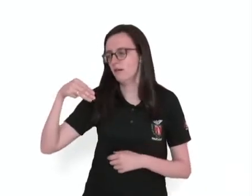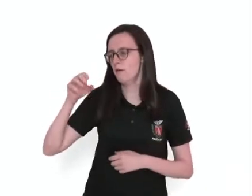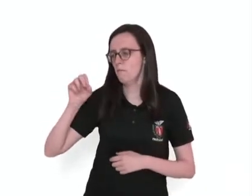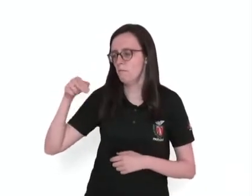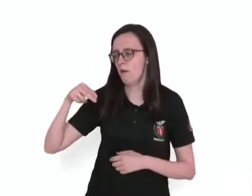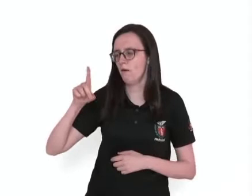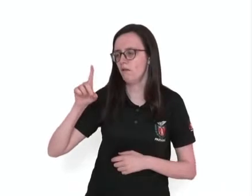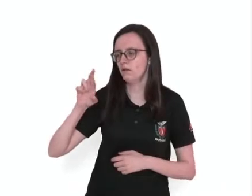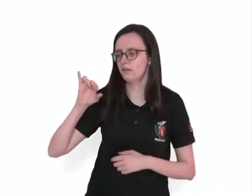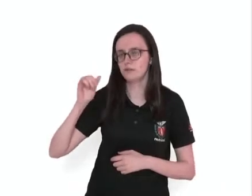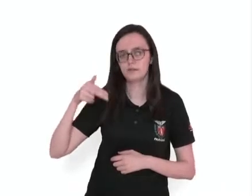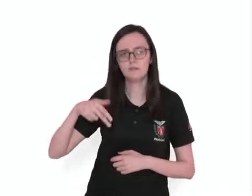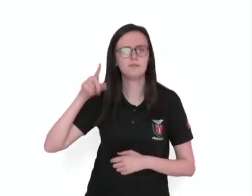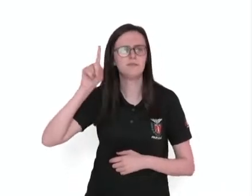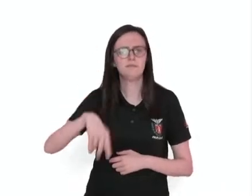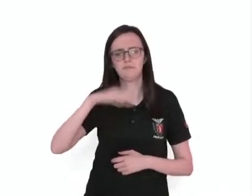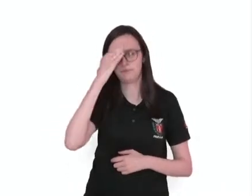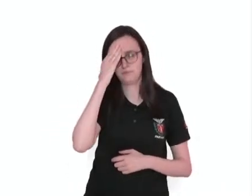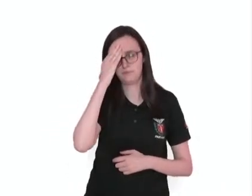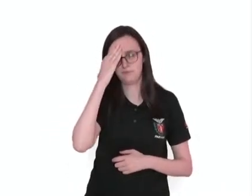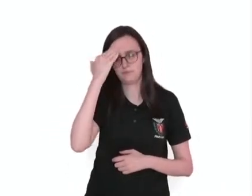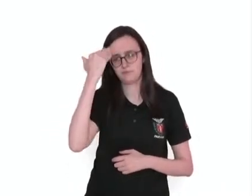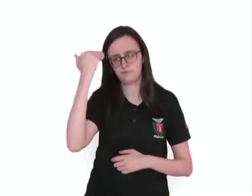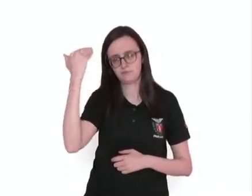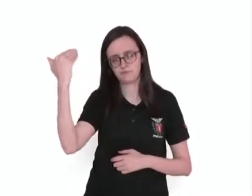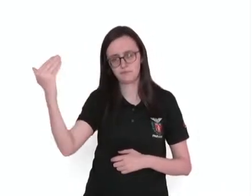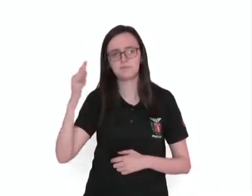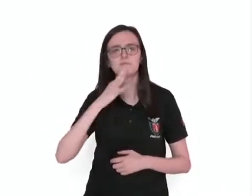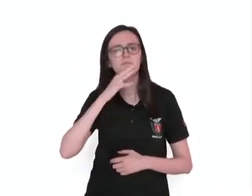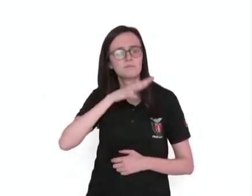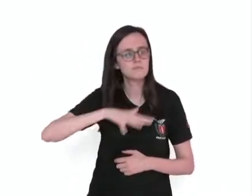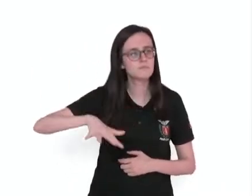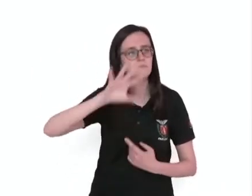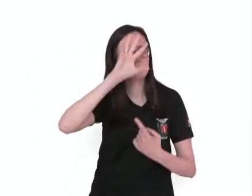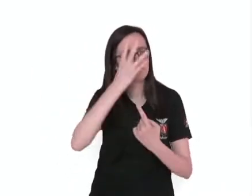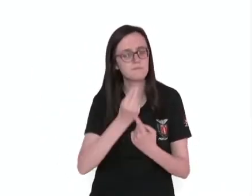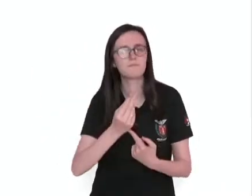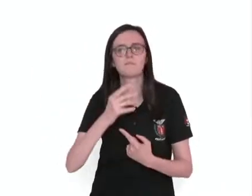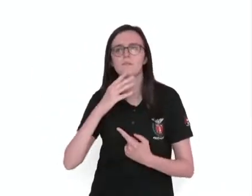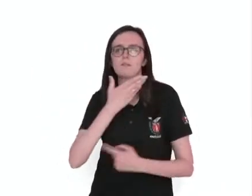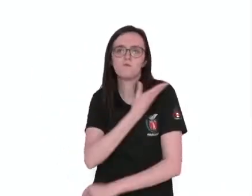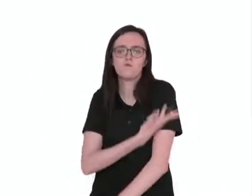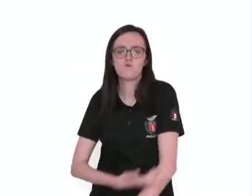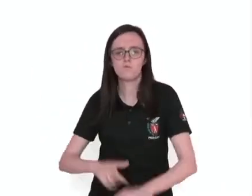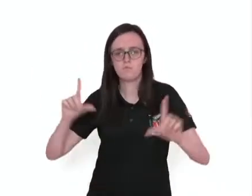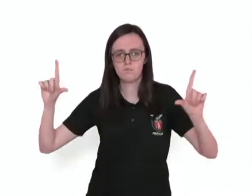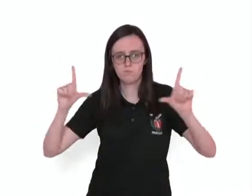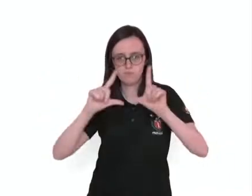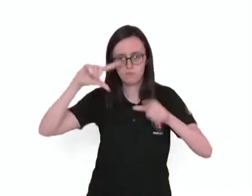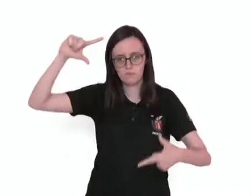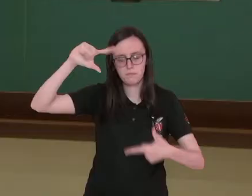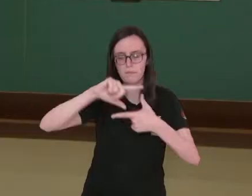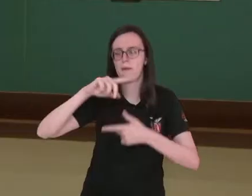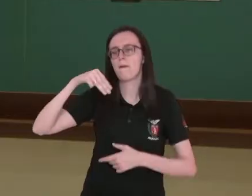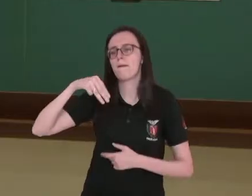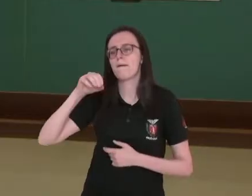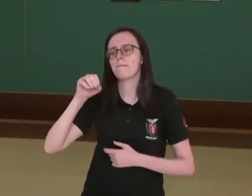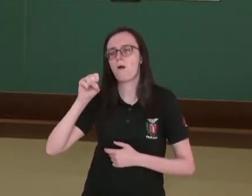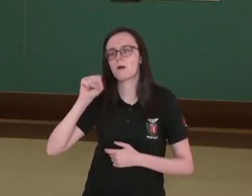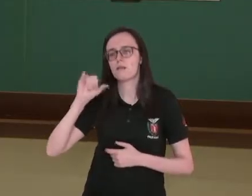o Mondrian é bem famoso, né, nessa parte da arte, ele constrói aí mosaicos, né, então ele é bem famoso,